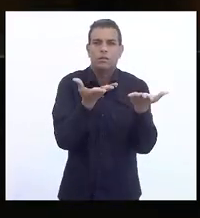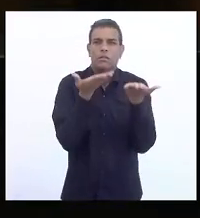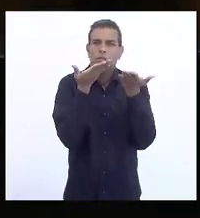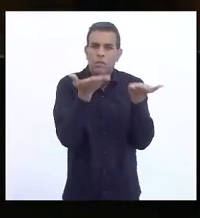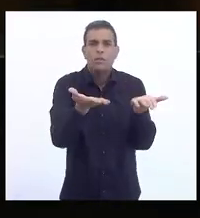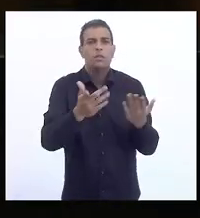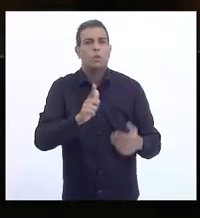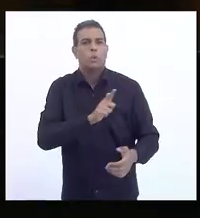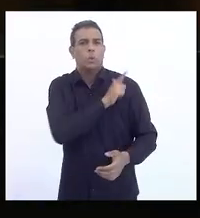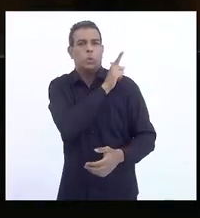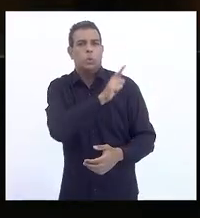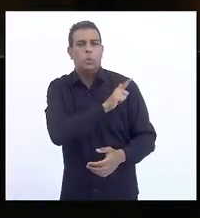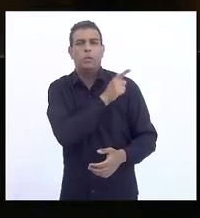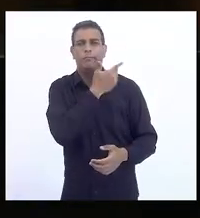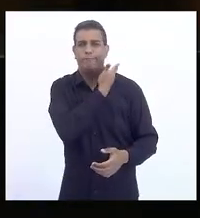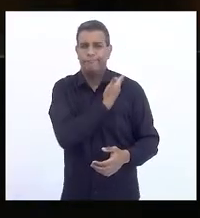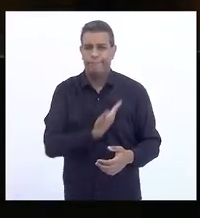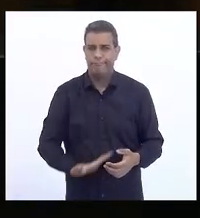entregou